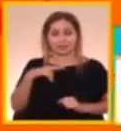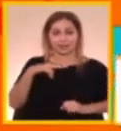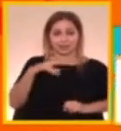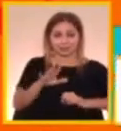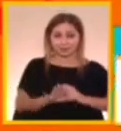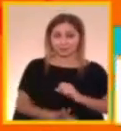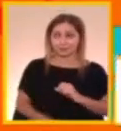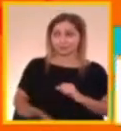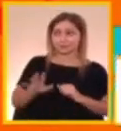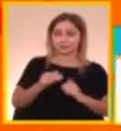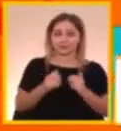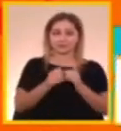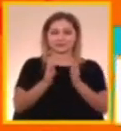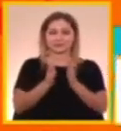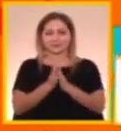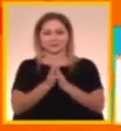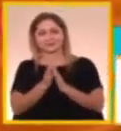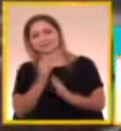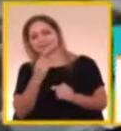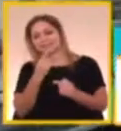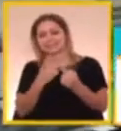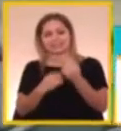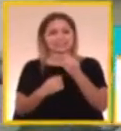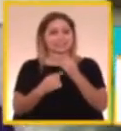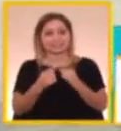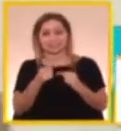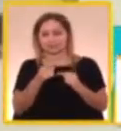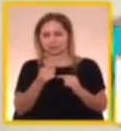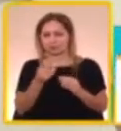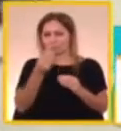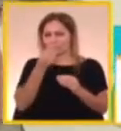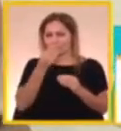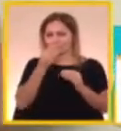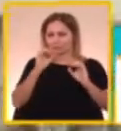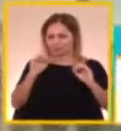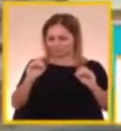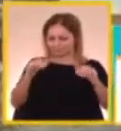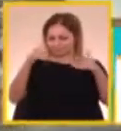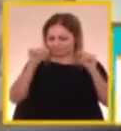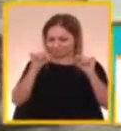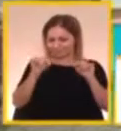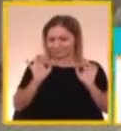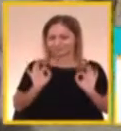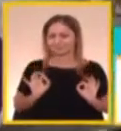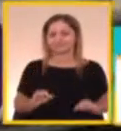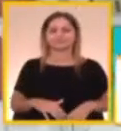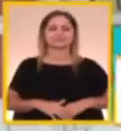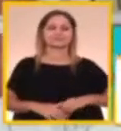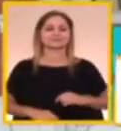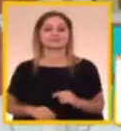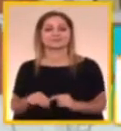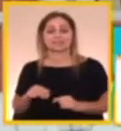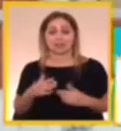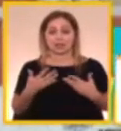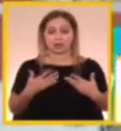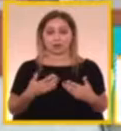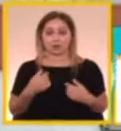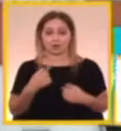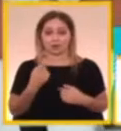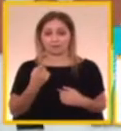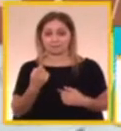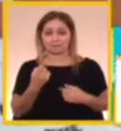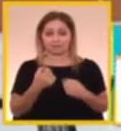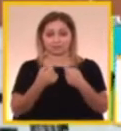Portugal toda a gente diz: a comidinha aqui é de primeira. Agora não falta